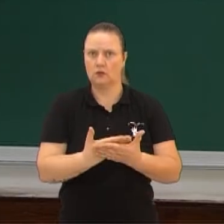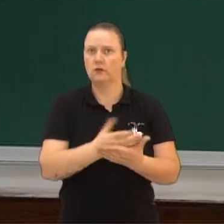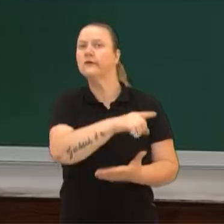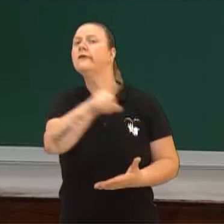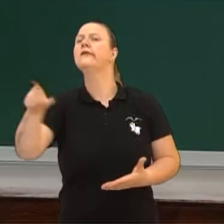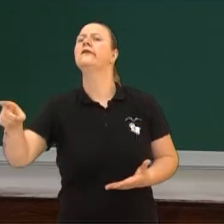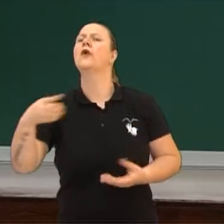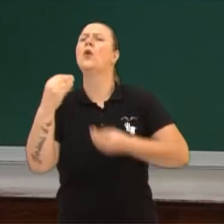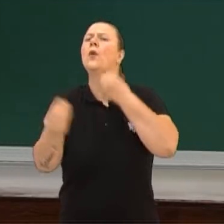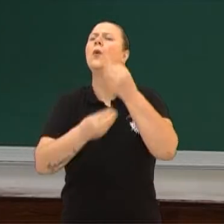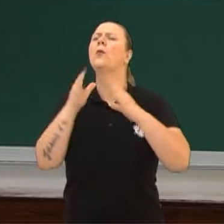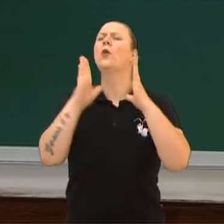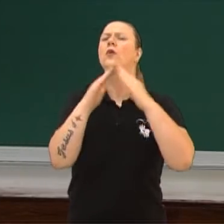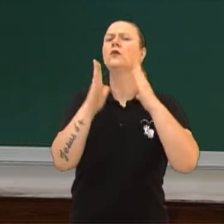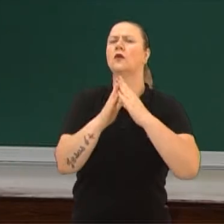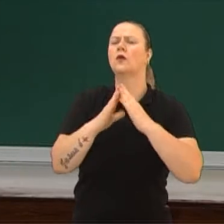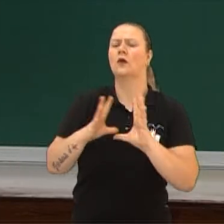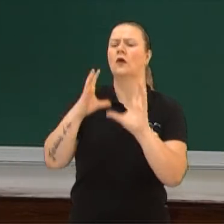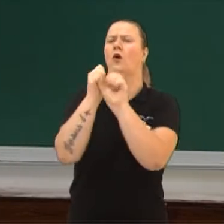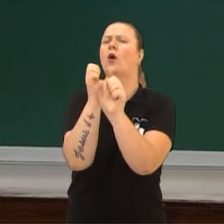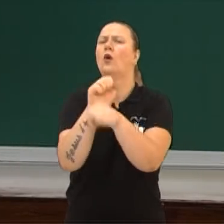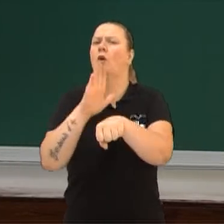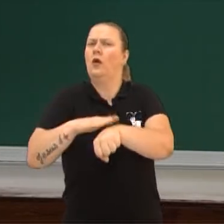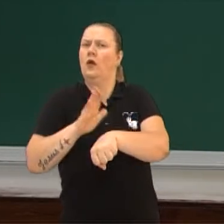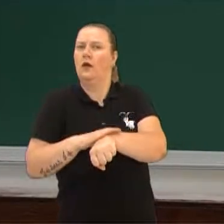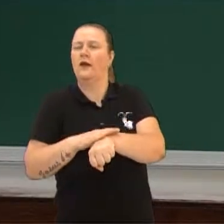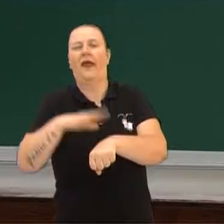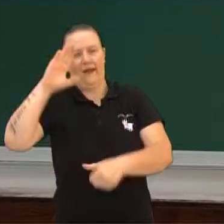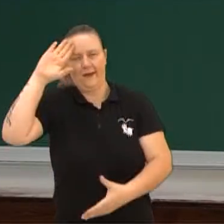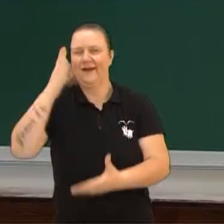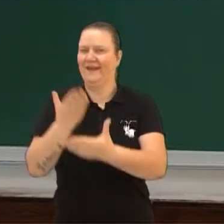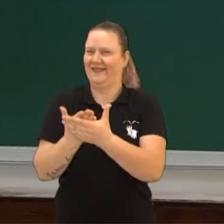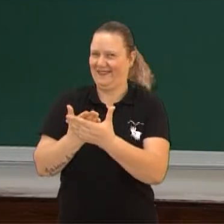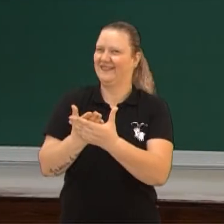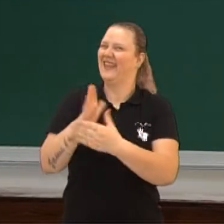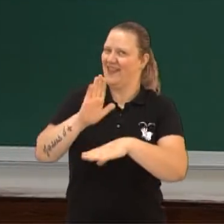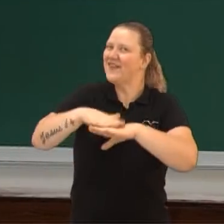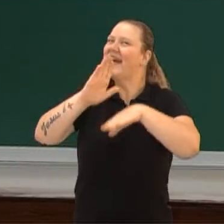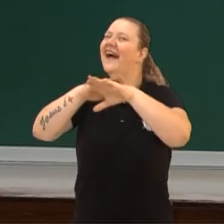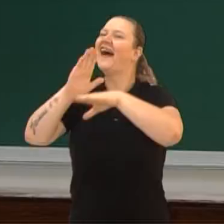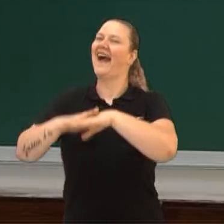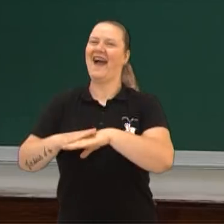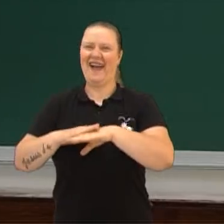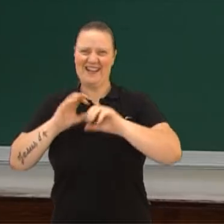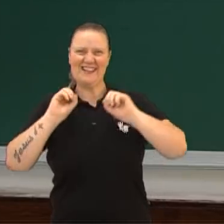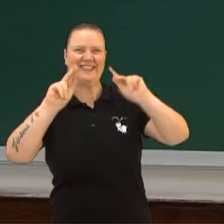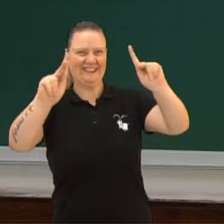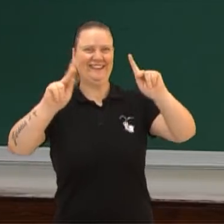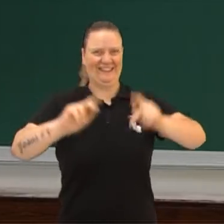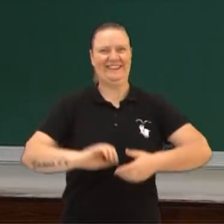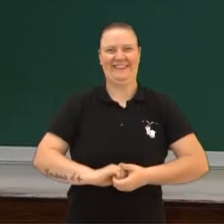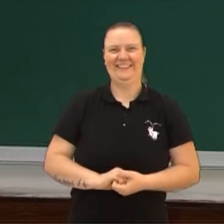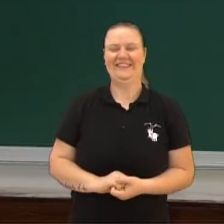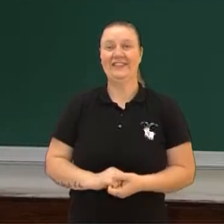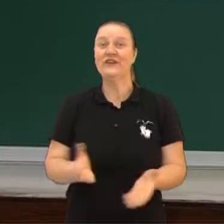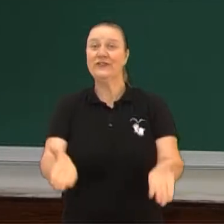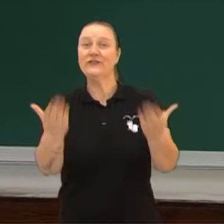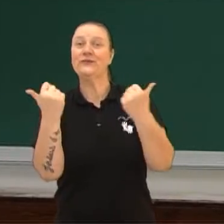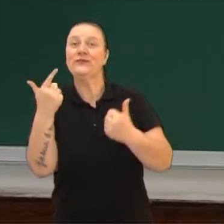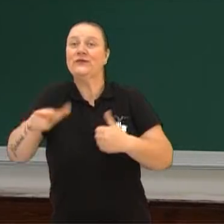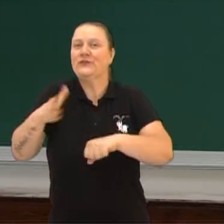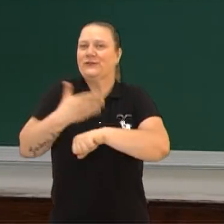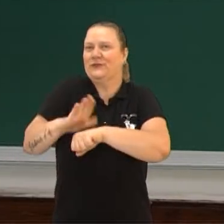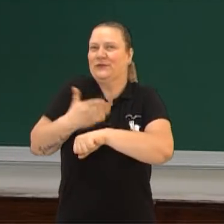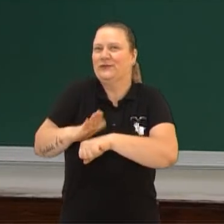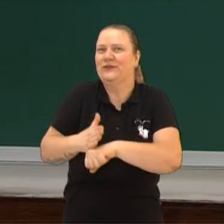aí em casa, quantas horas que você estuda? Tenho certeza que é mais que uma, né? Ah, então tá bom. Então, vamos para mais um exercício?